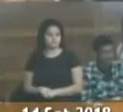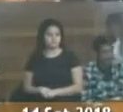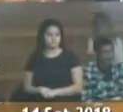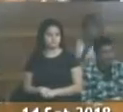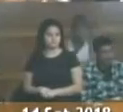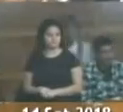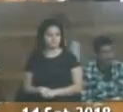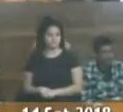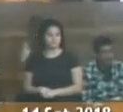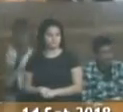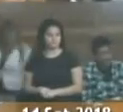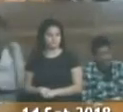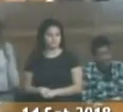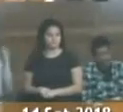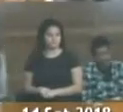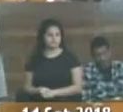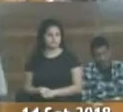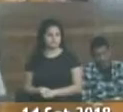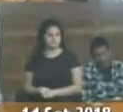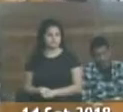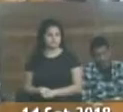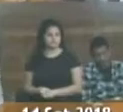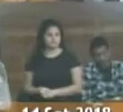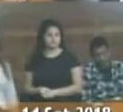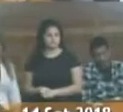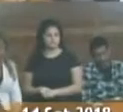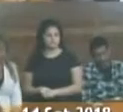Vai dar jeito aqui.